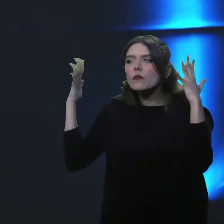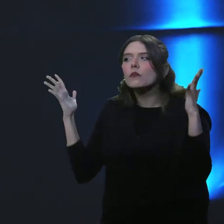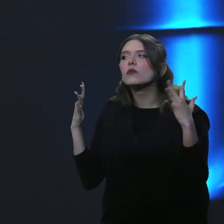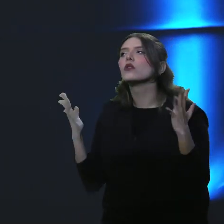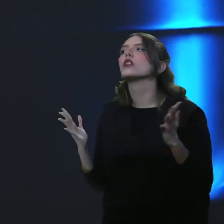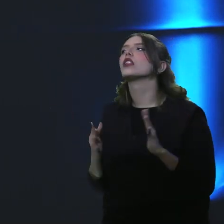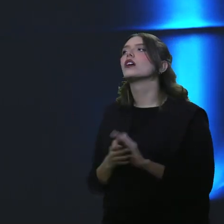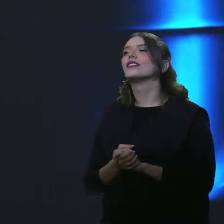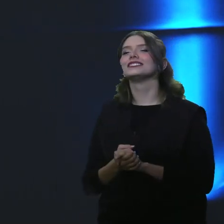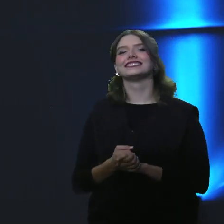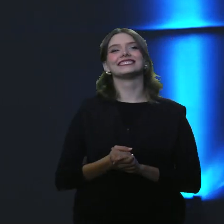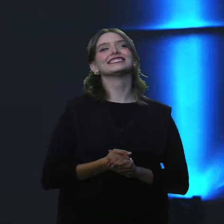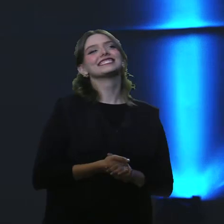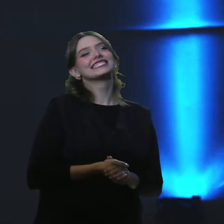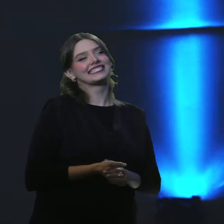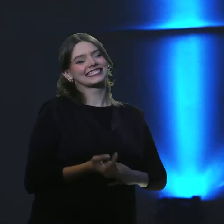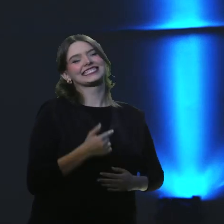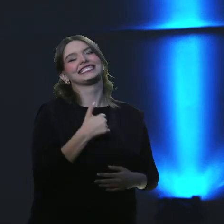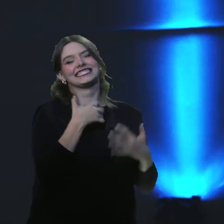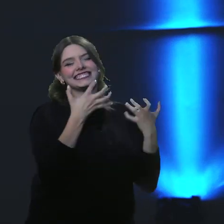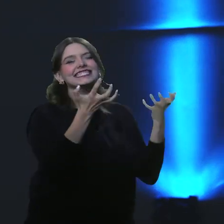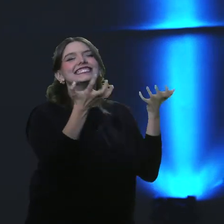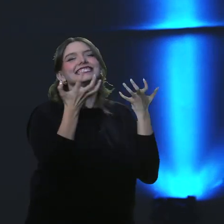Olhei para ele e falei assim, pero que no?